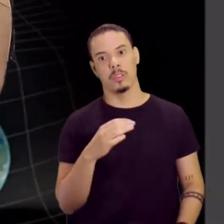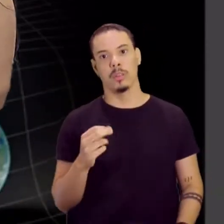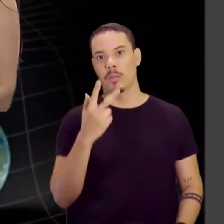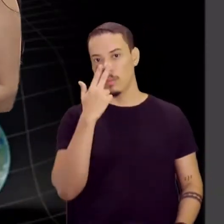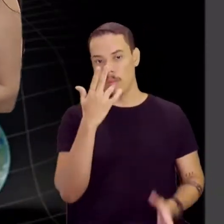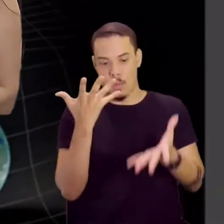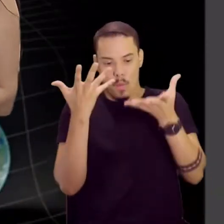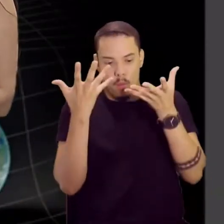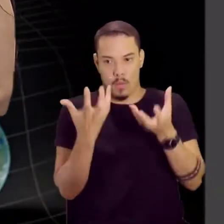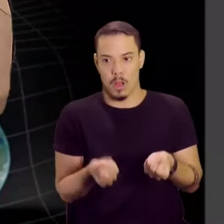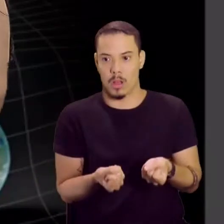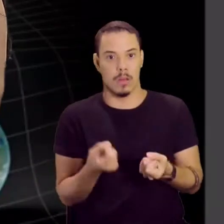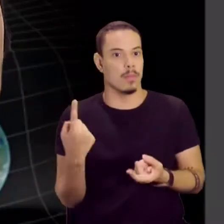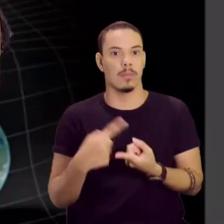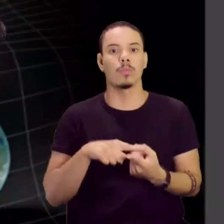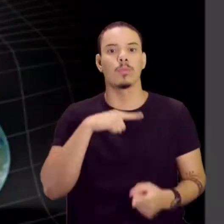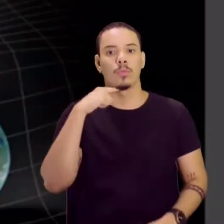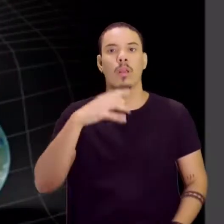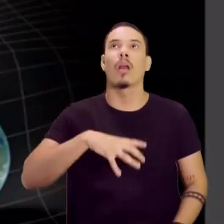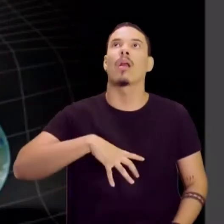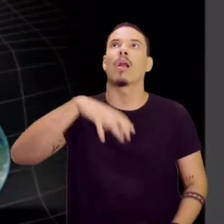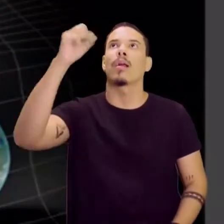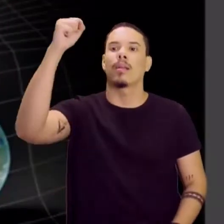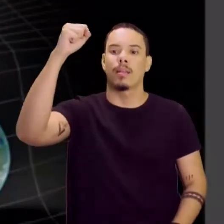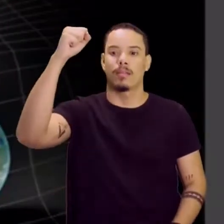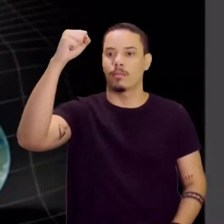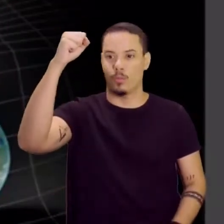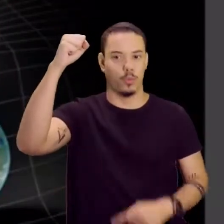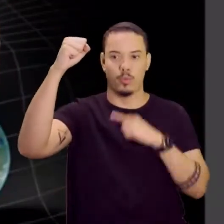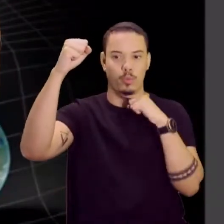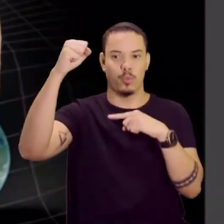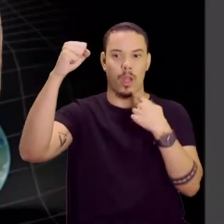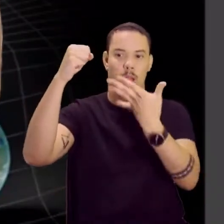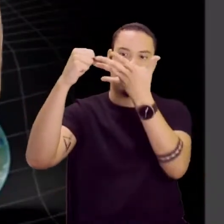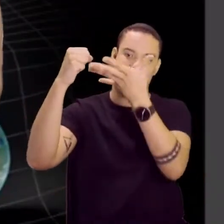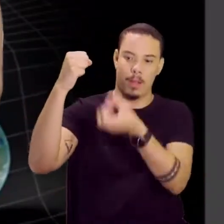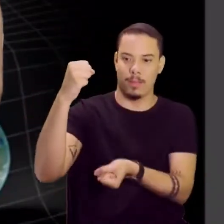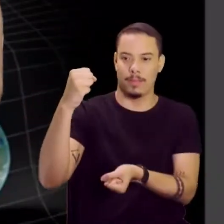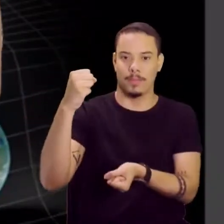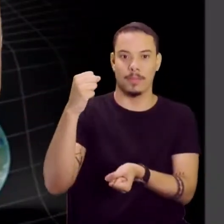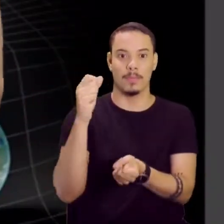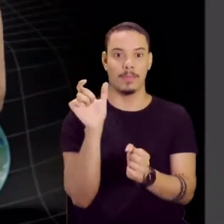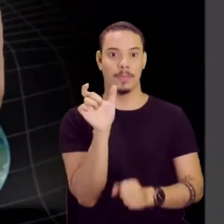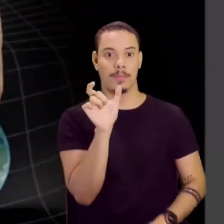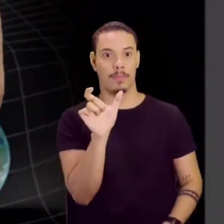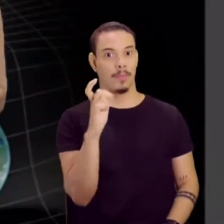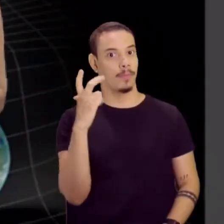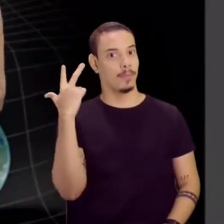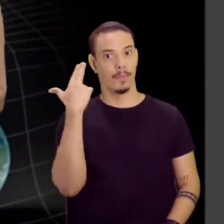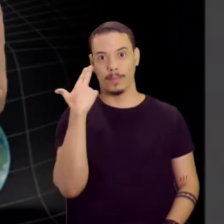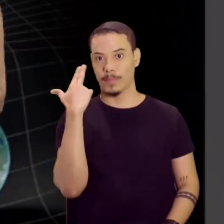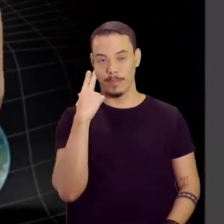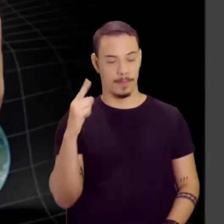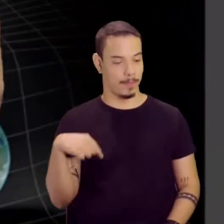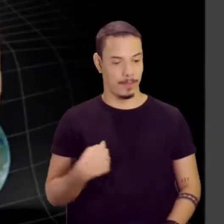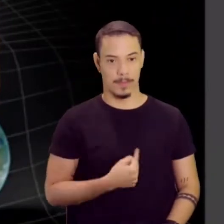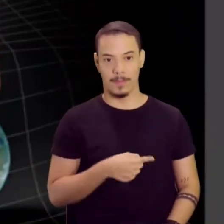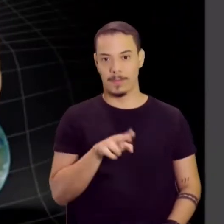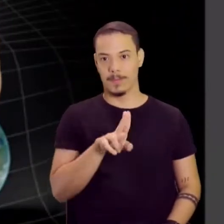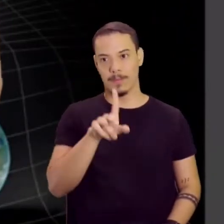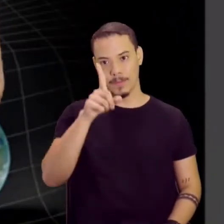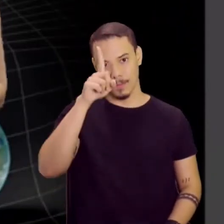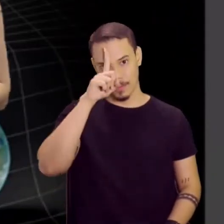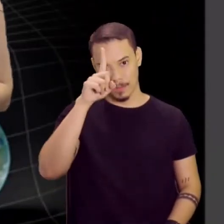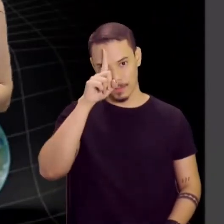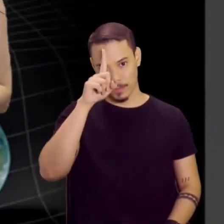né? Por que não cai para cima? Né? É porque cair, na verdade, é uma palavra comum do nosso dia a dia, que é